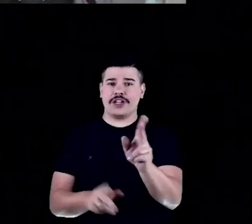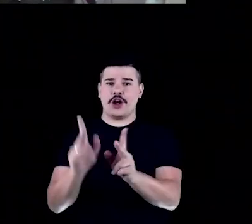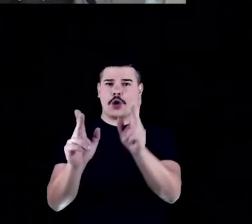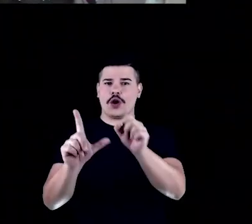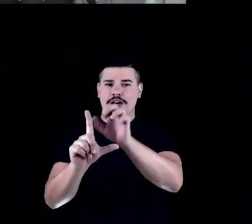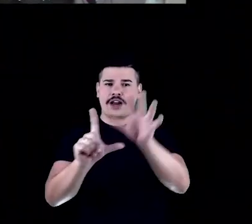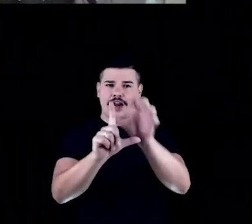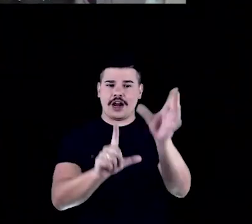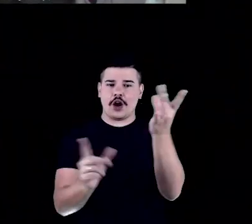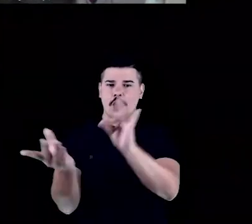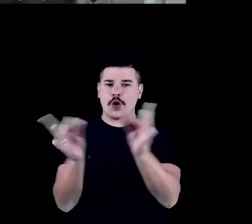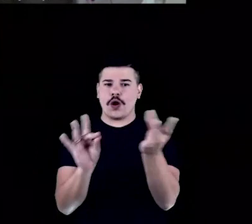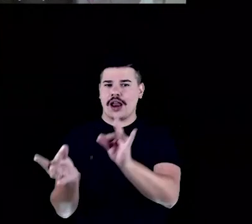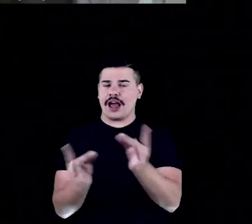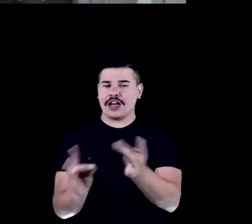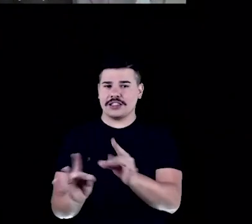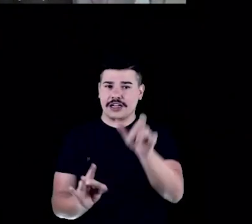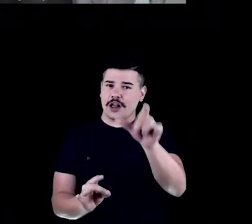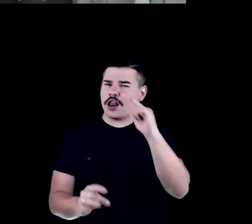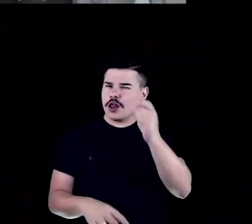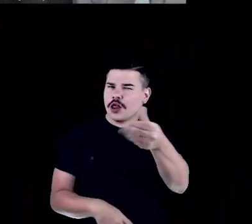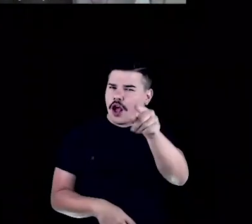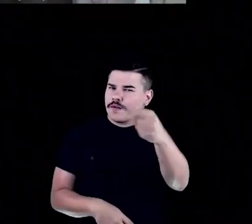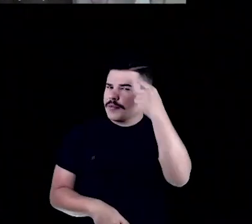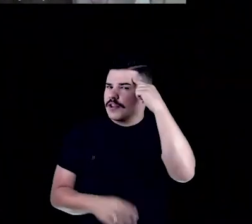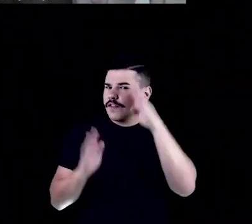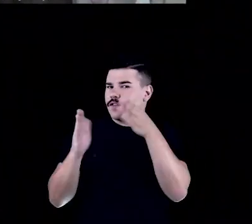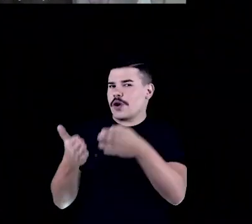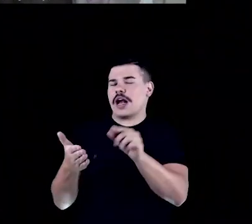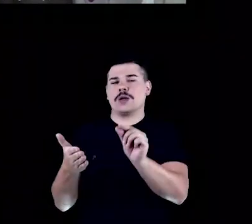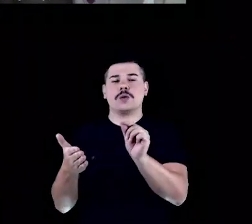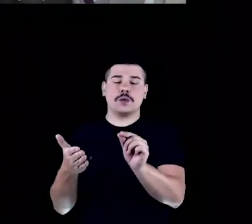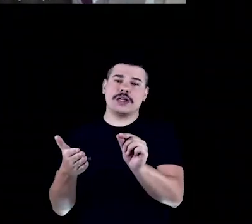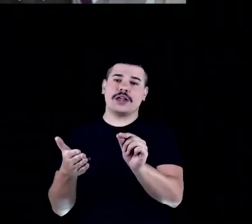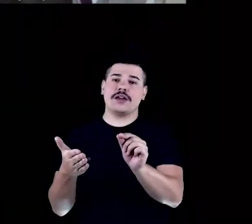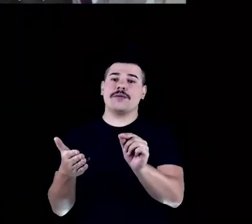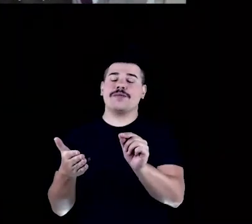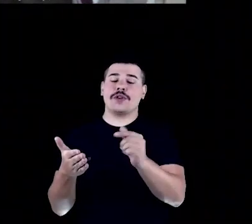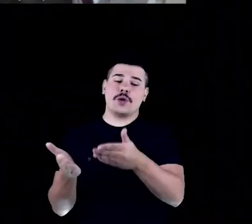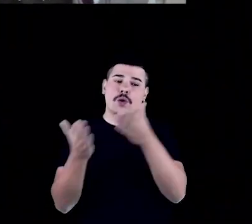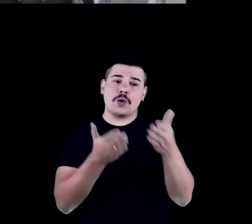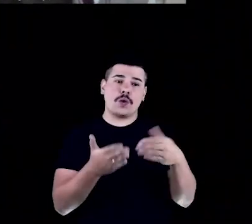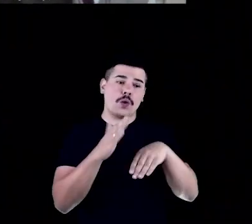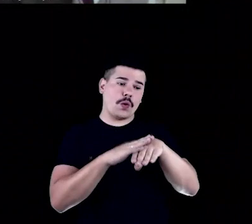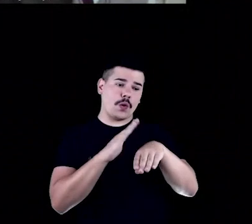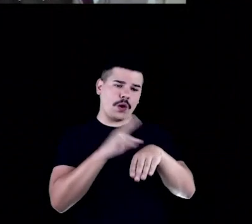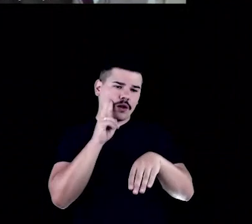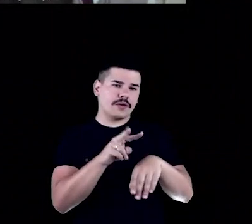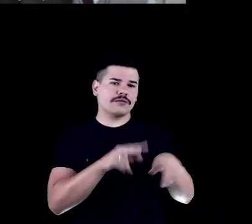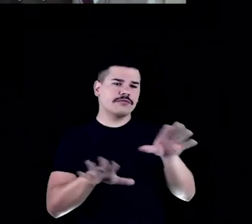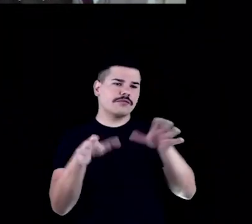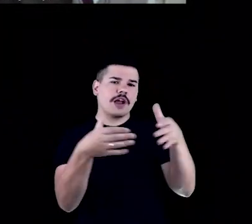Bob, você... Eu tenho uma impressão, por exemplo, no Nódoa especificamente, né, mas eu dei uma folheada nos outros, conheço os